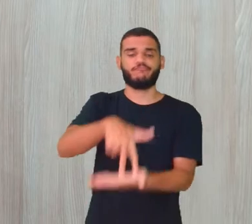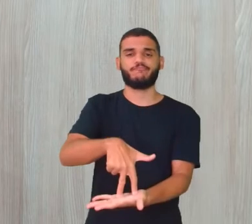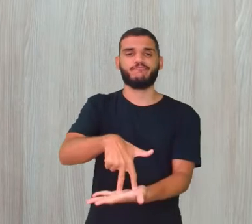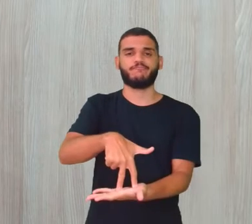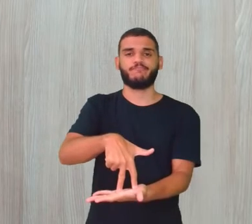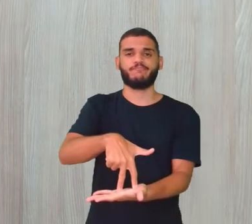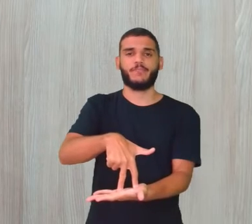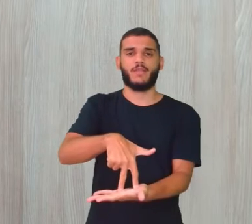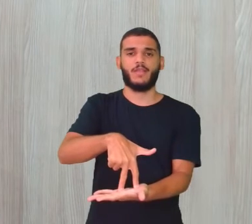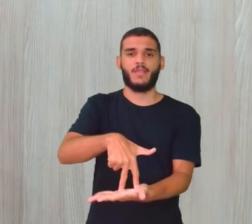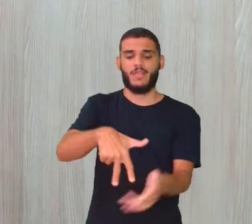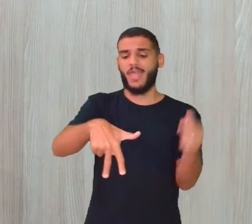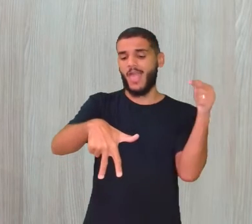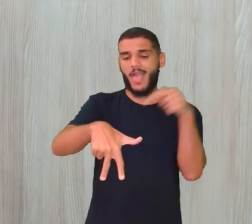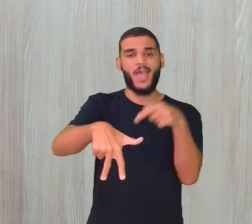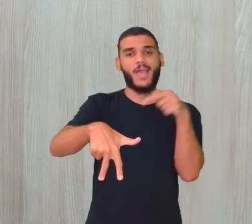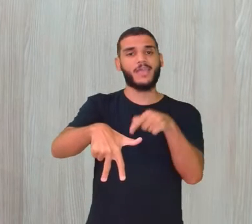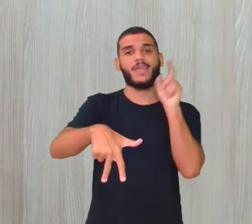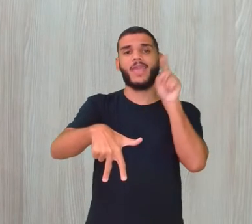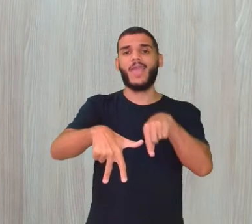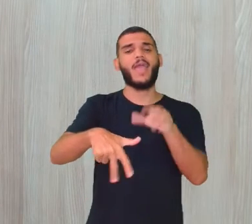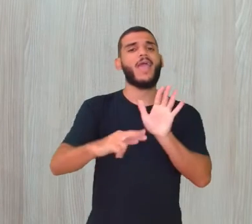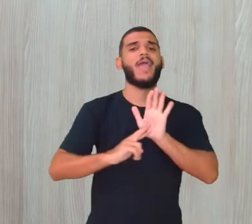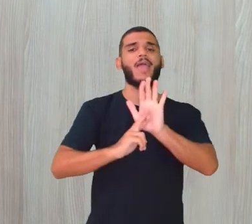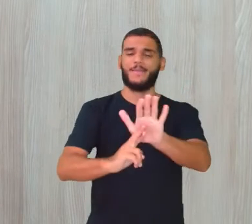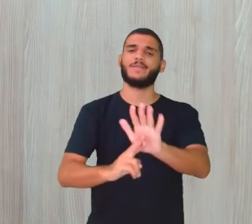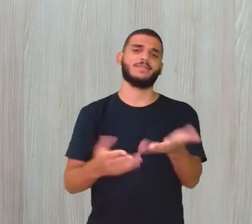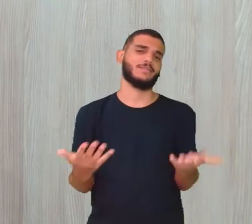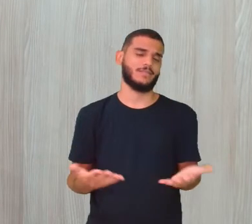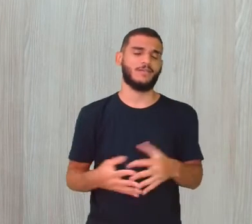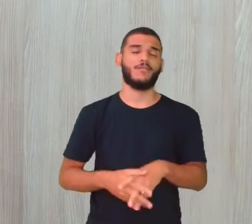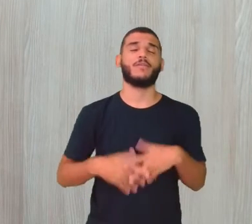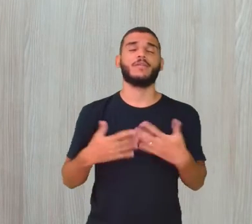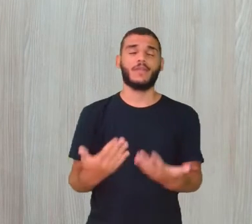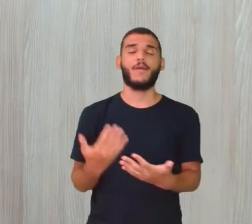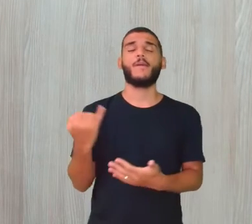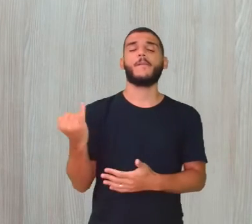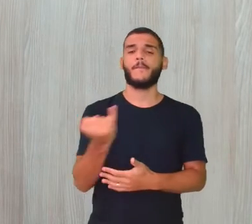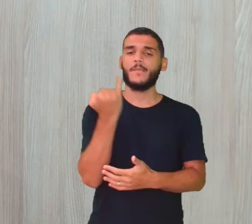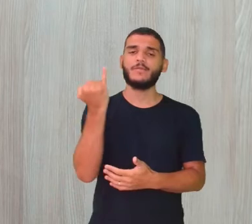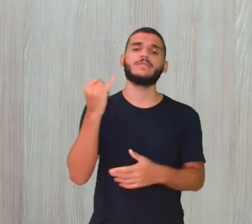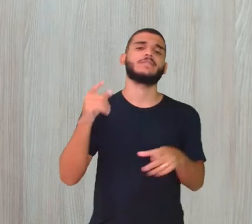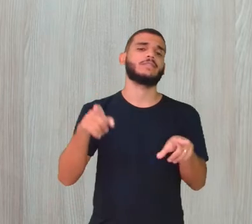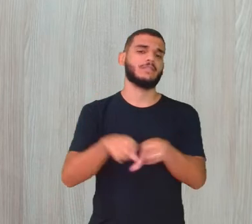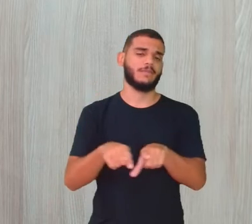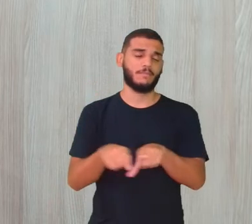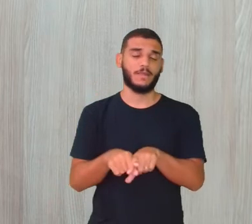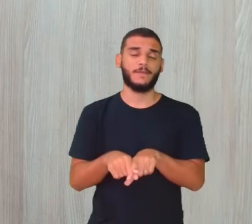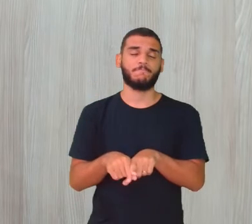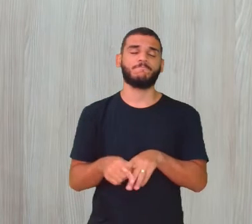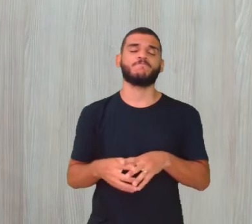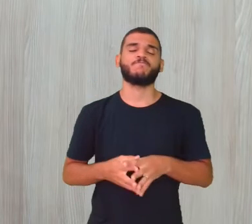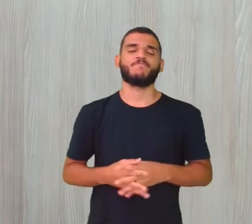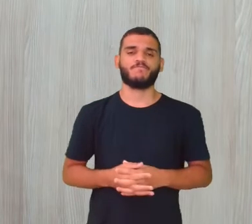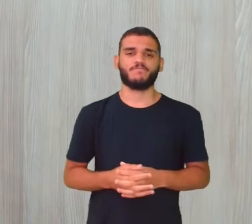para dizer. Então é importante que essas pessoas estejam sendo representadas, né? A gente fala tanto da